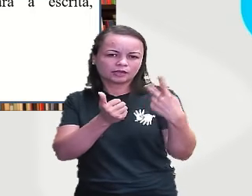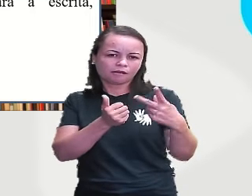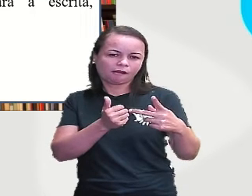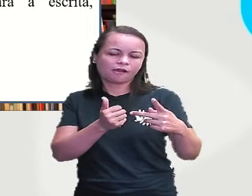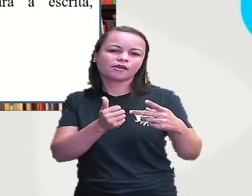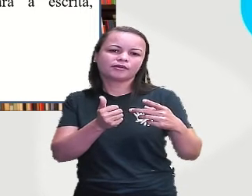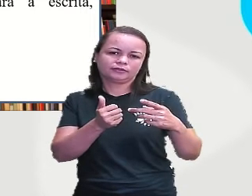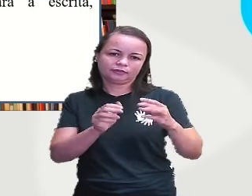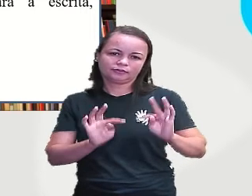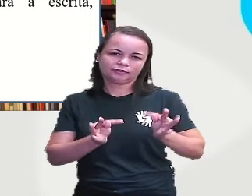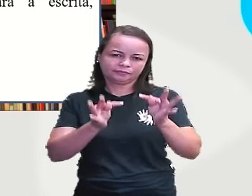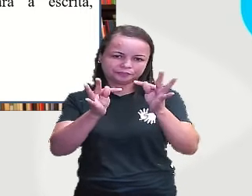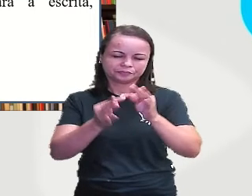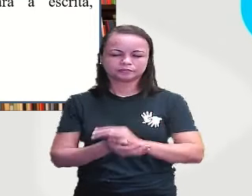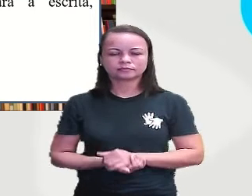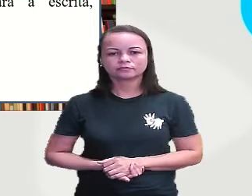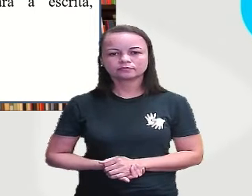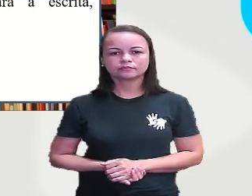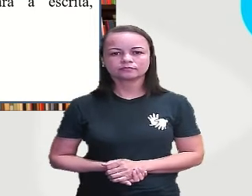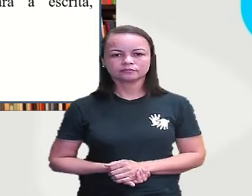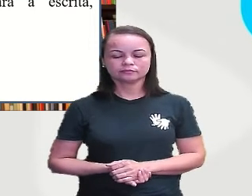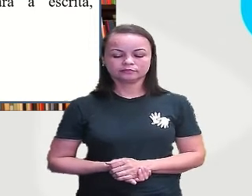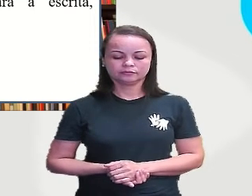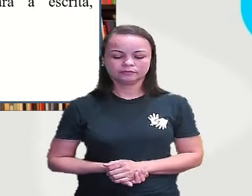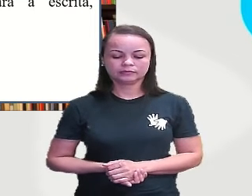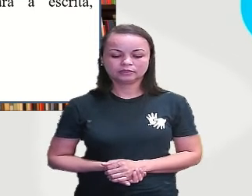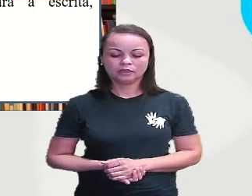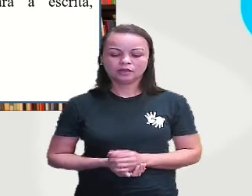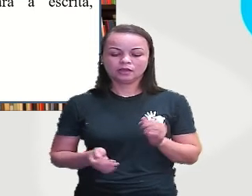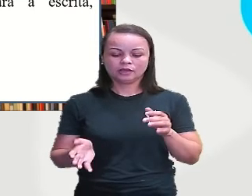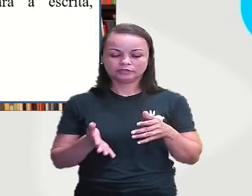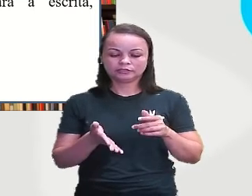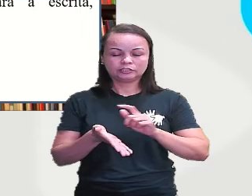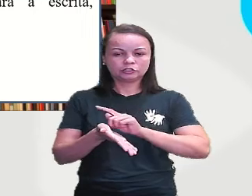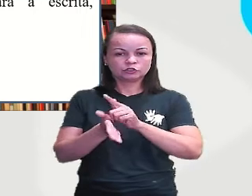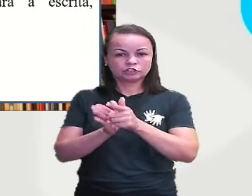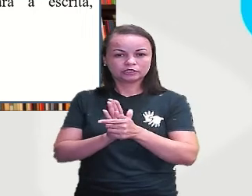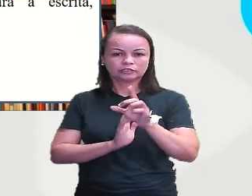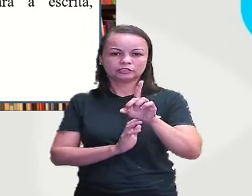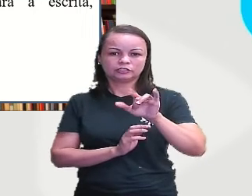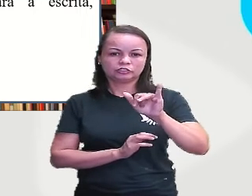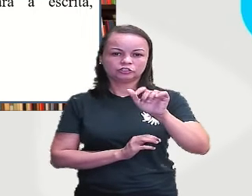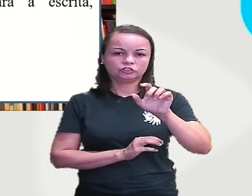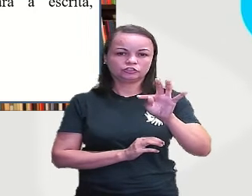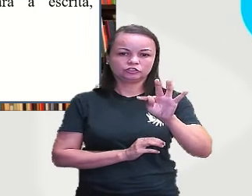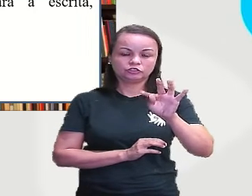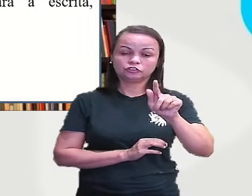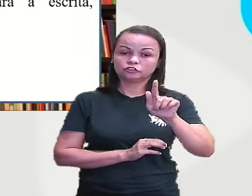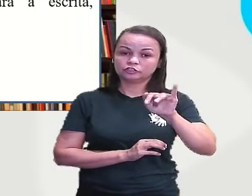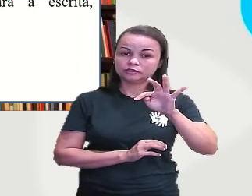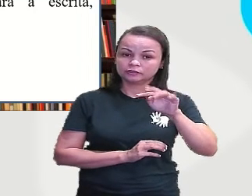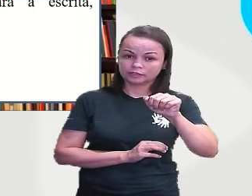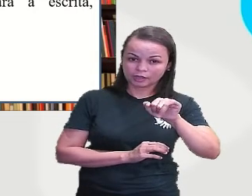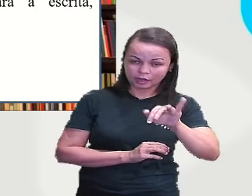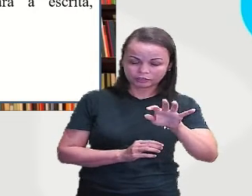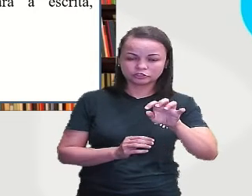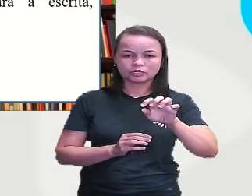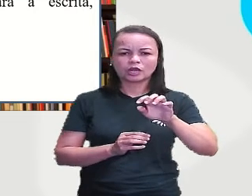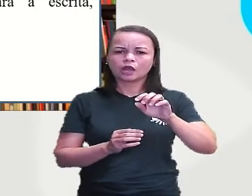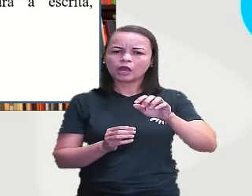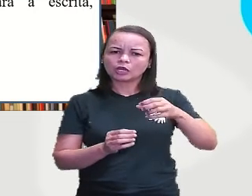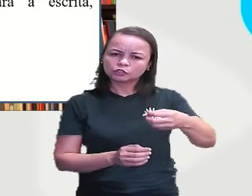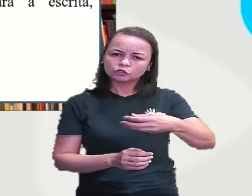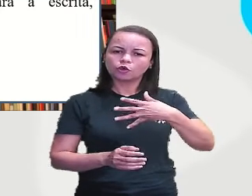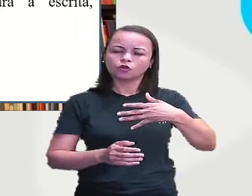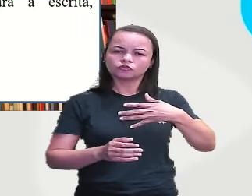tecnologias. Assim, gêneros digitais é o nome dado a uma nova modalidade de gêneros textuais que surgiu com